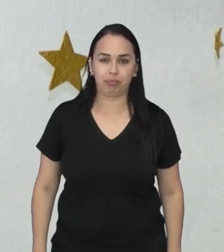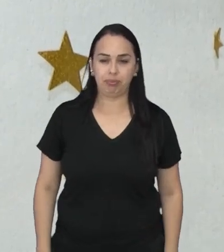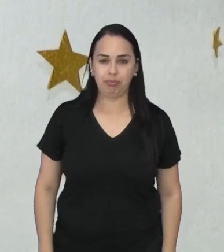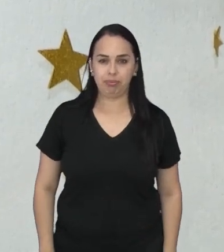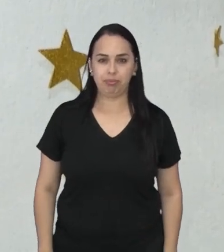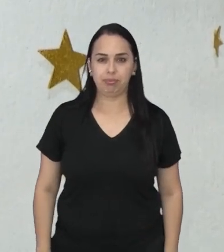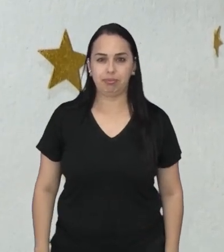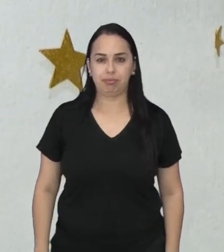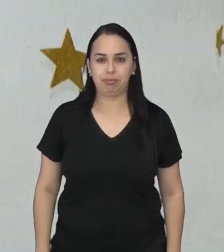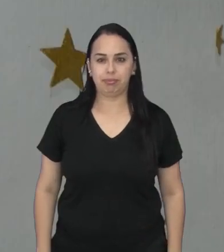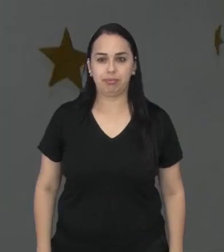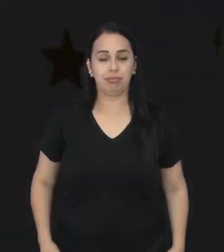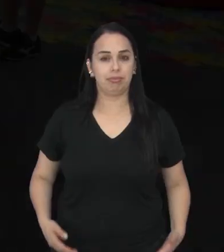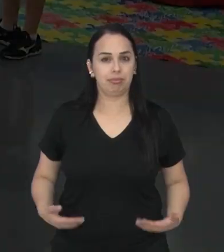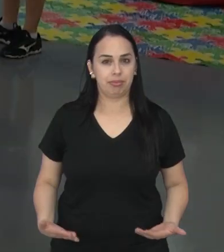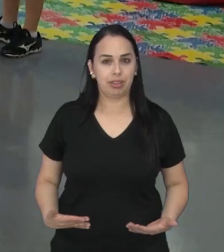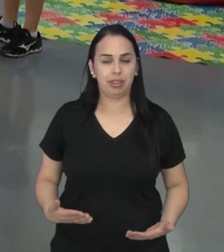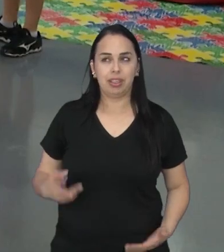conquistas.